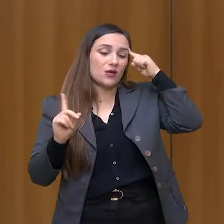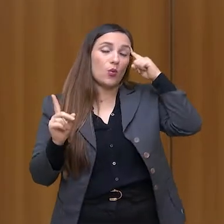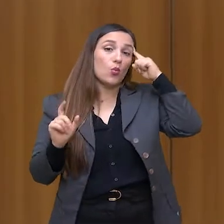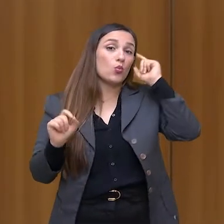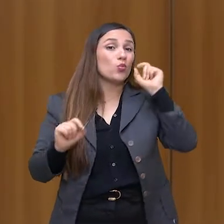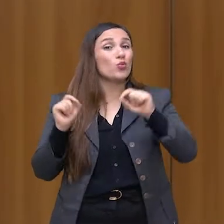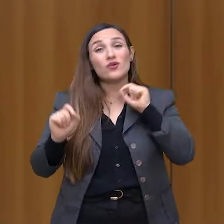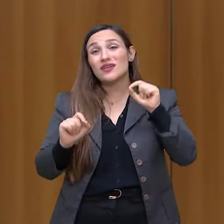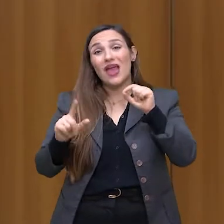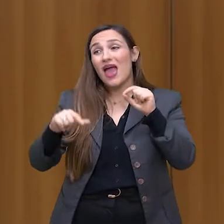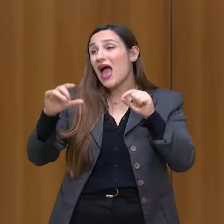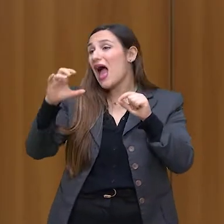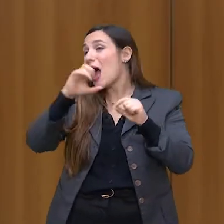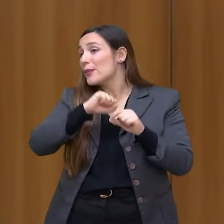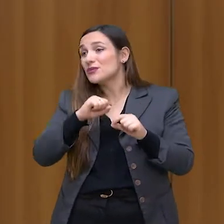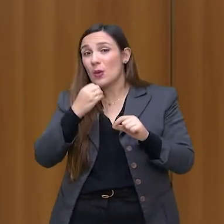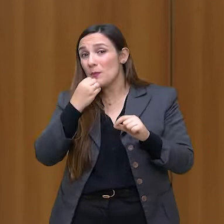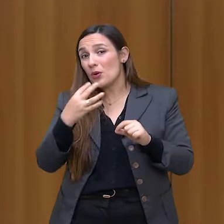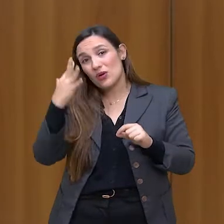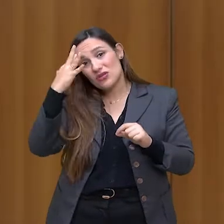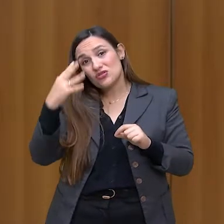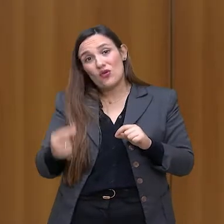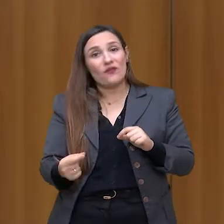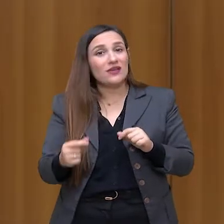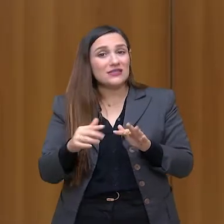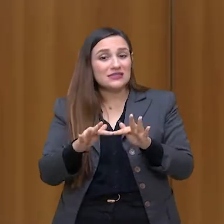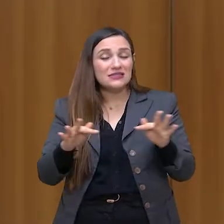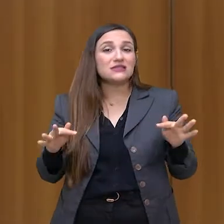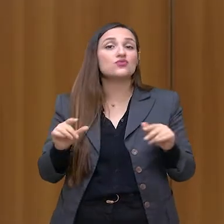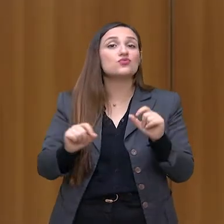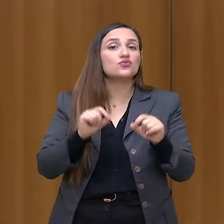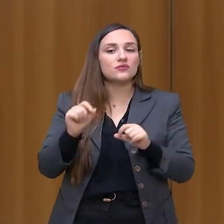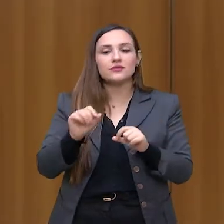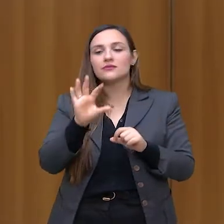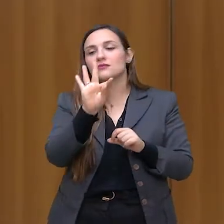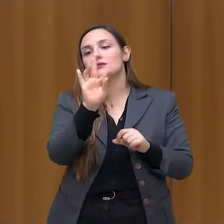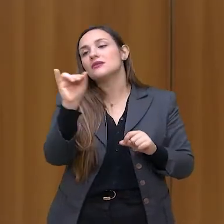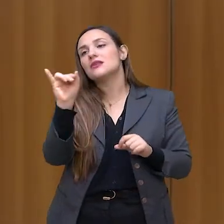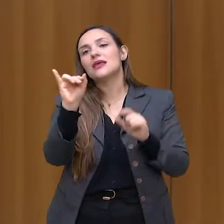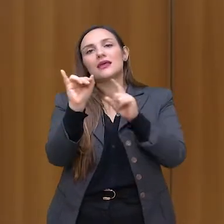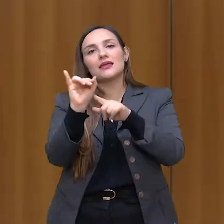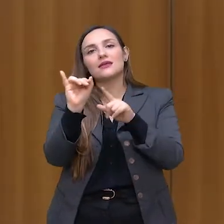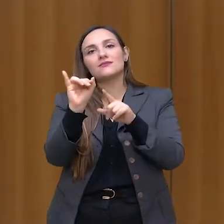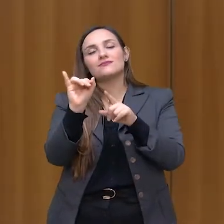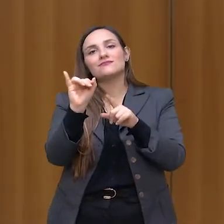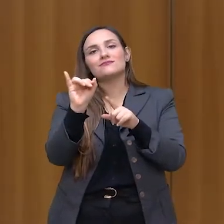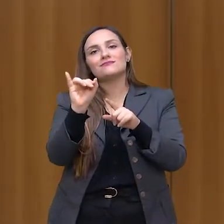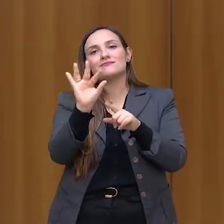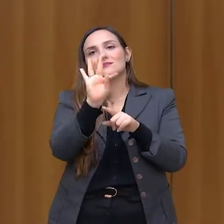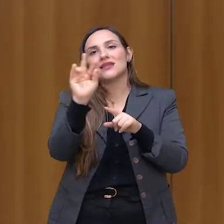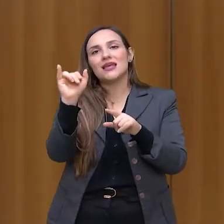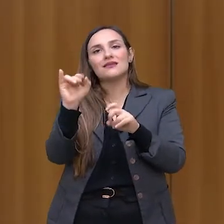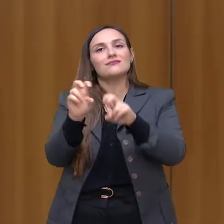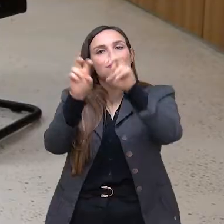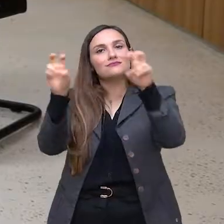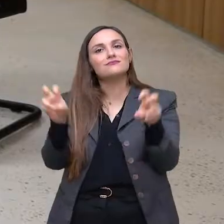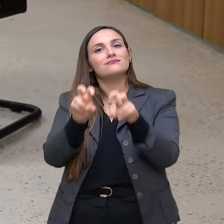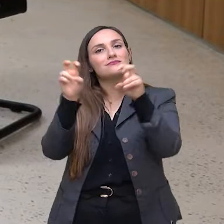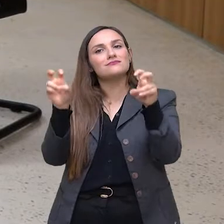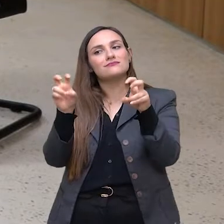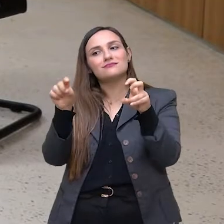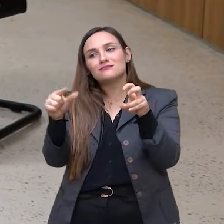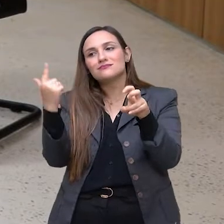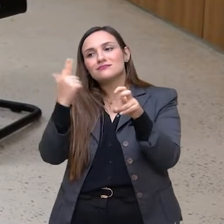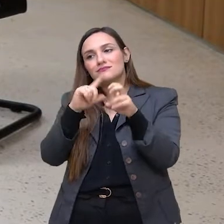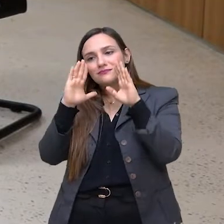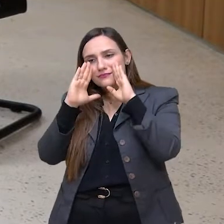uma coisa que a gente resolva com uma solução de TI, ela pode gerar uma economia imensa